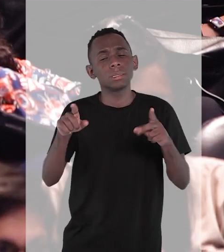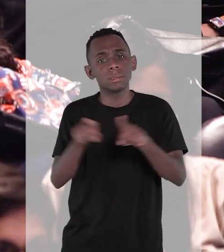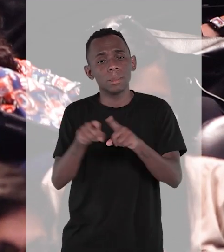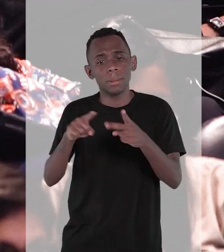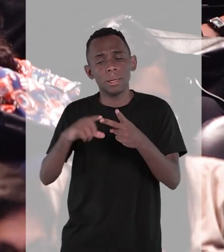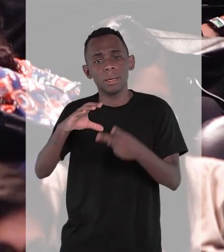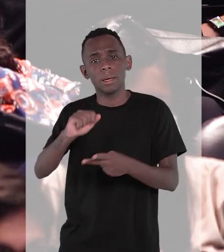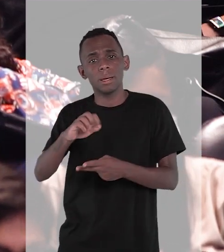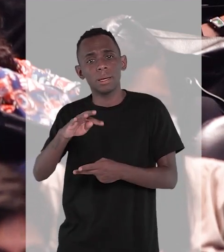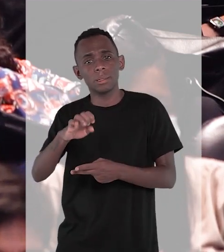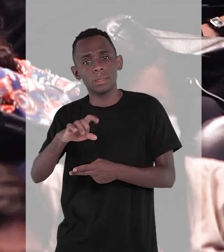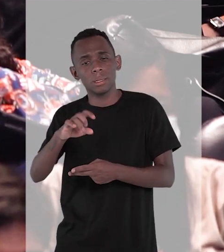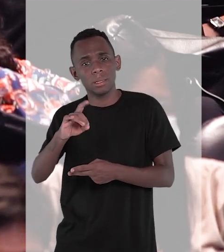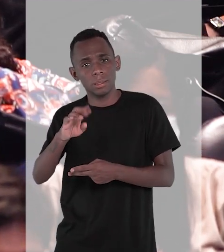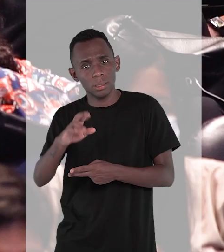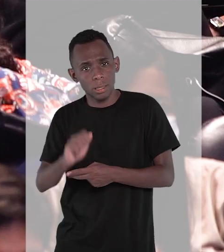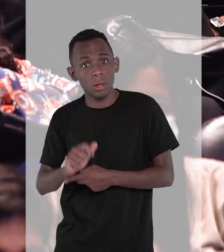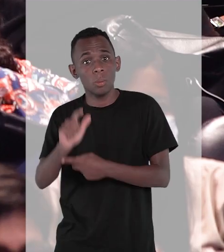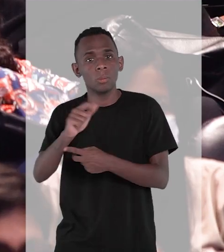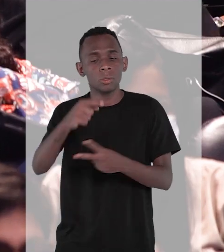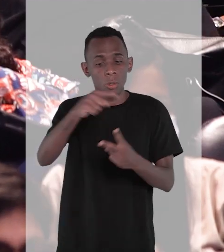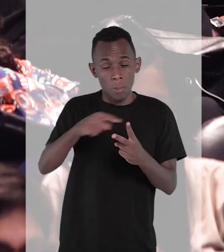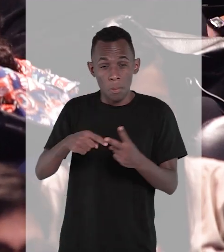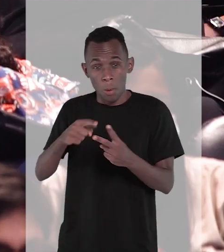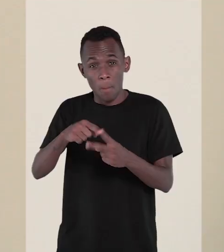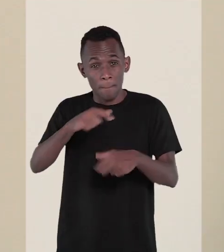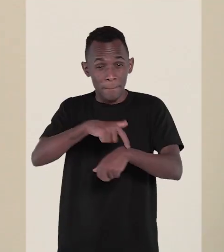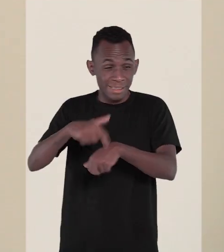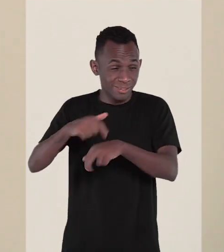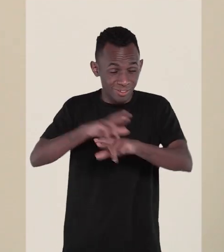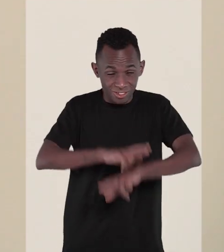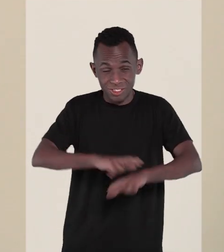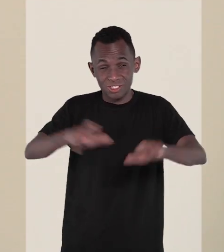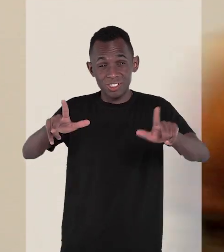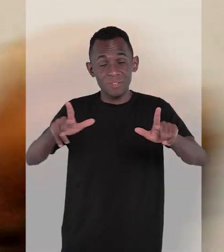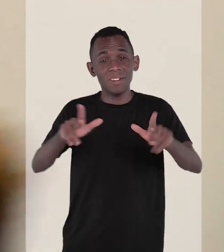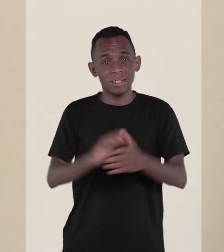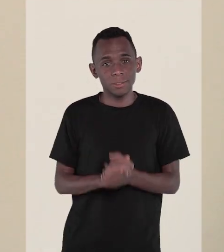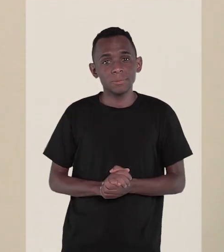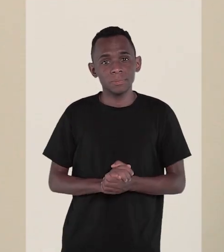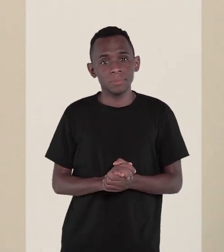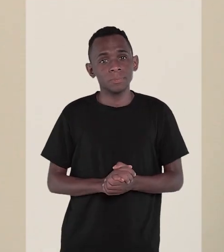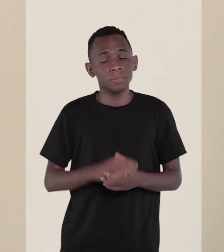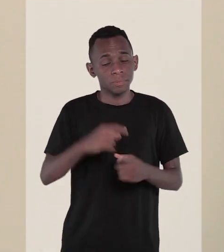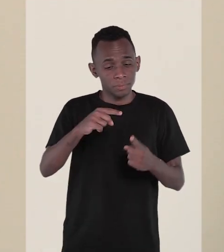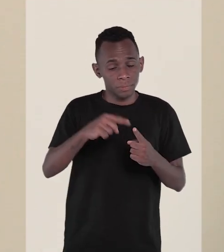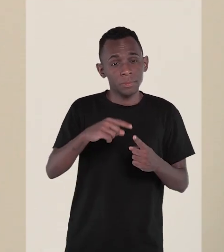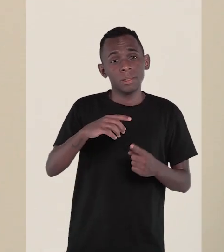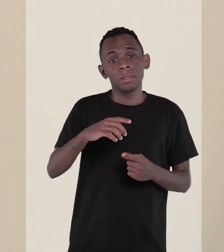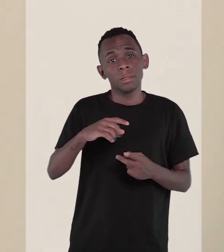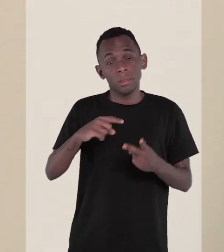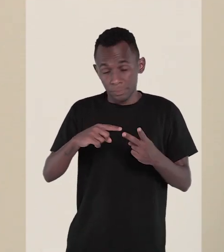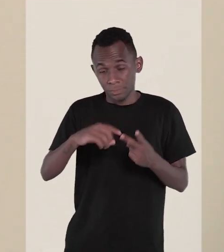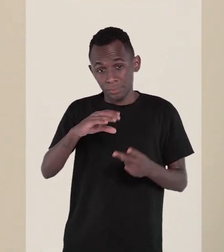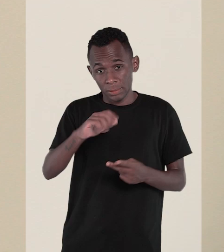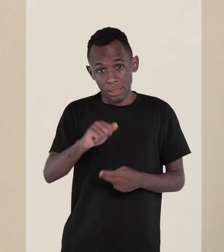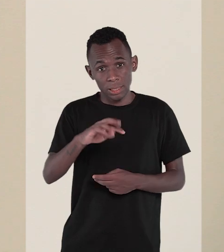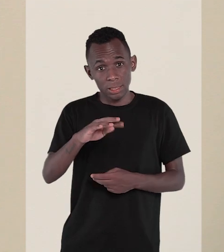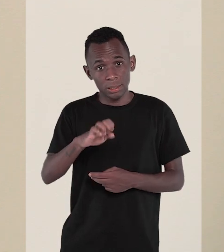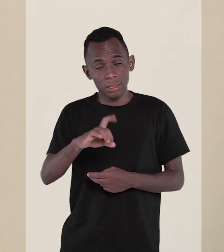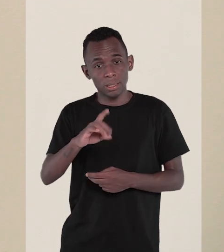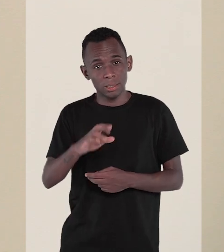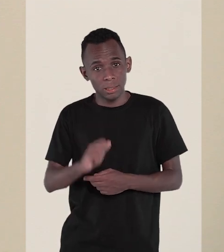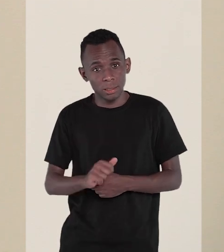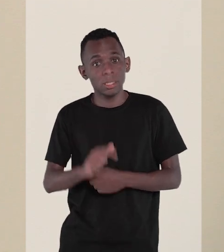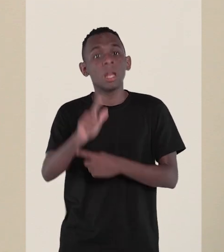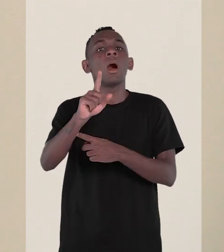Tati e Catedral. Nossa, 2 momentos bem diferentes. Bom, Catedral é